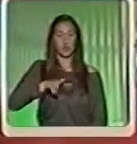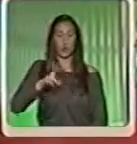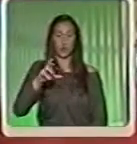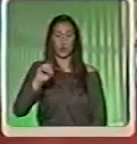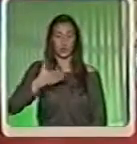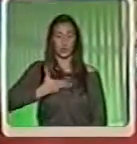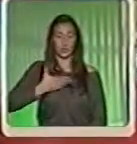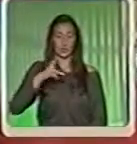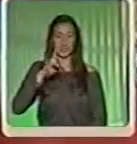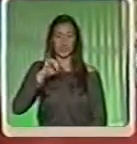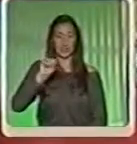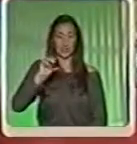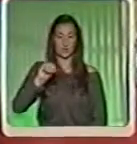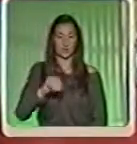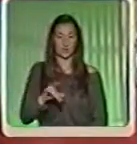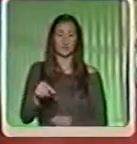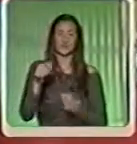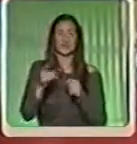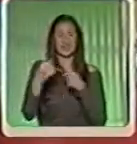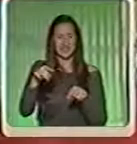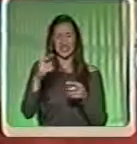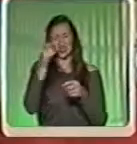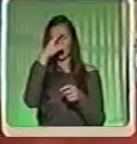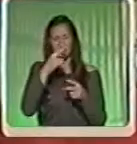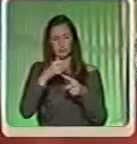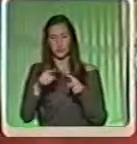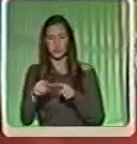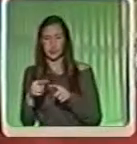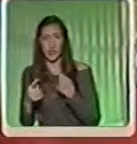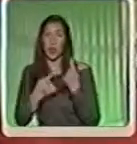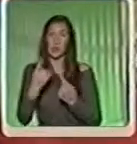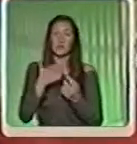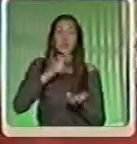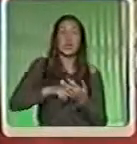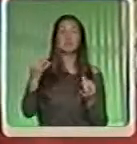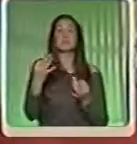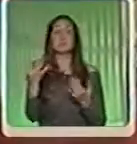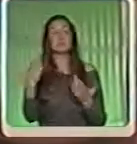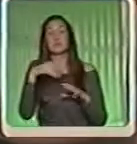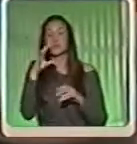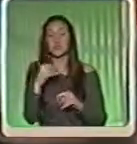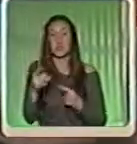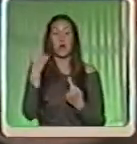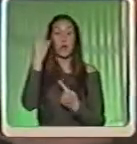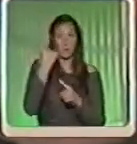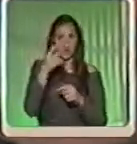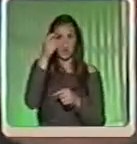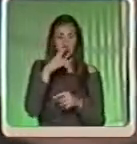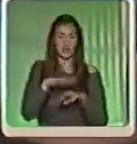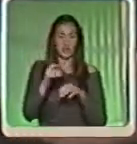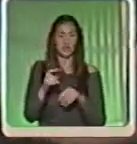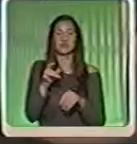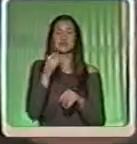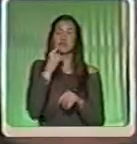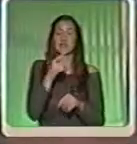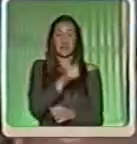versões sobre a história do Dom Rodrigo e porquê o Dom Rodrigo. Uma delas, que nós gostamos particularmente, por ter-se-á